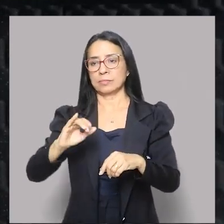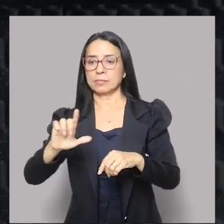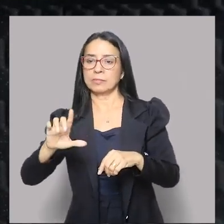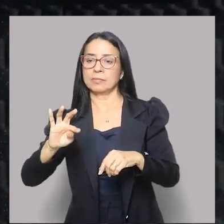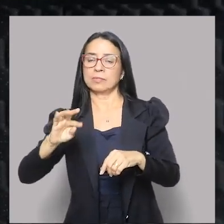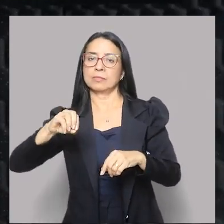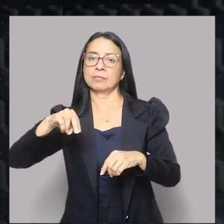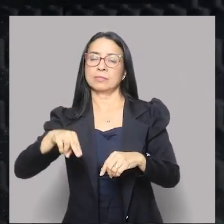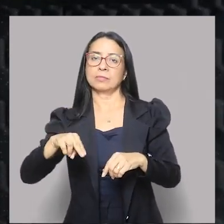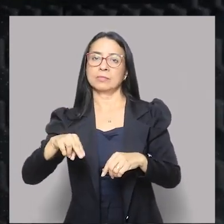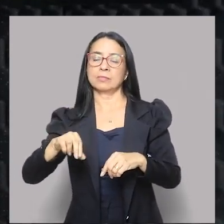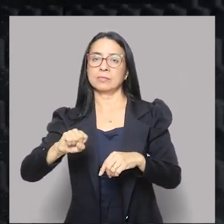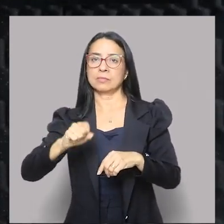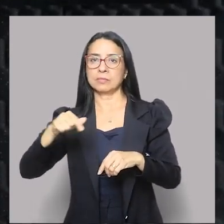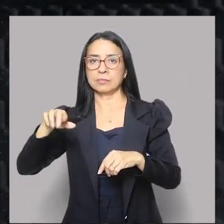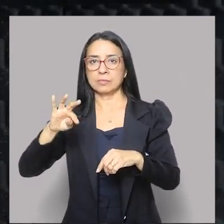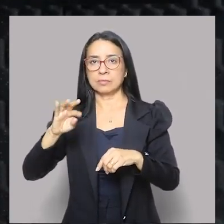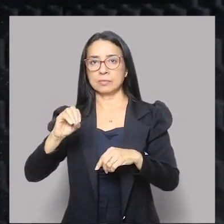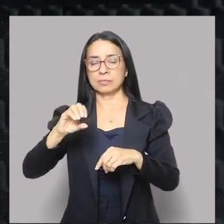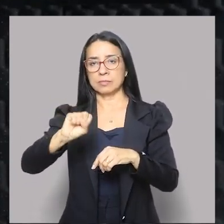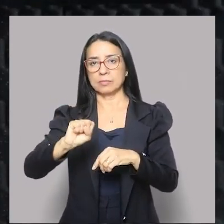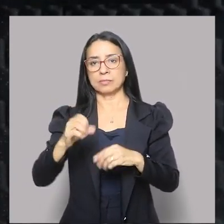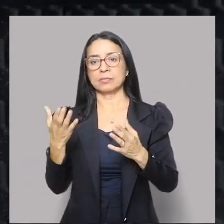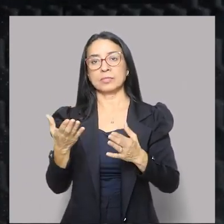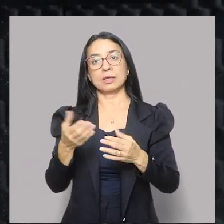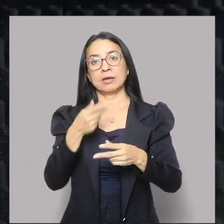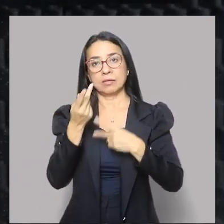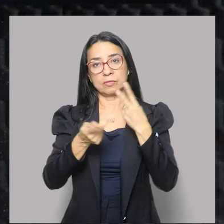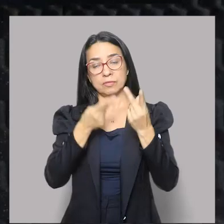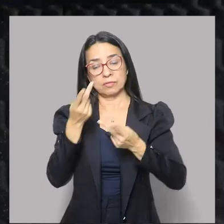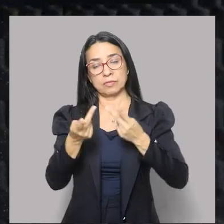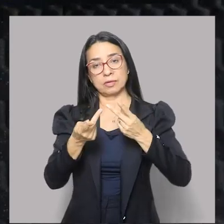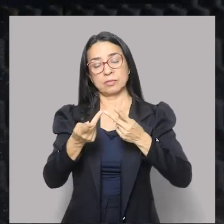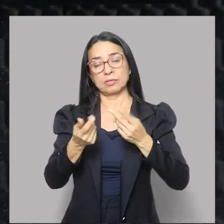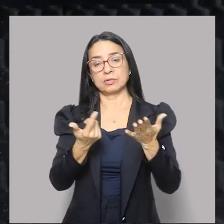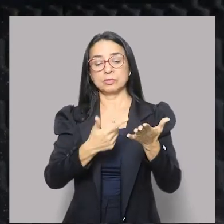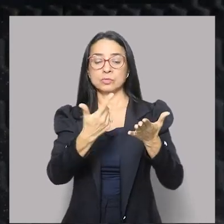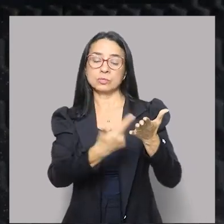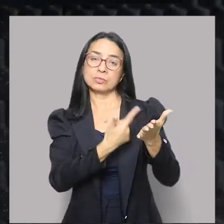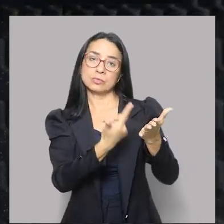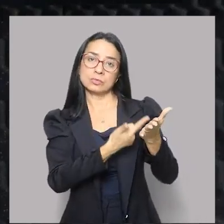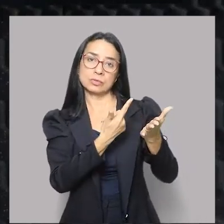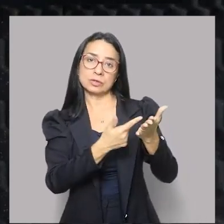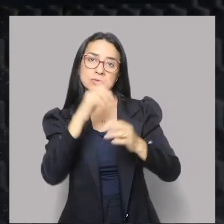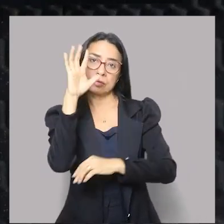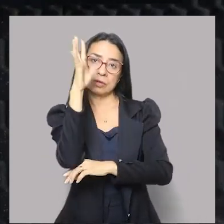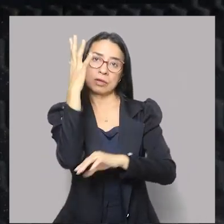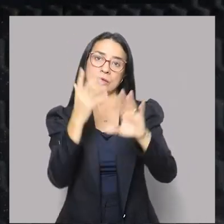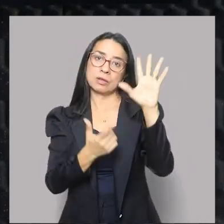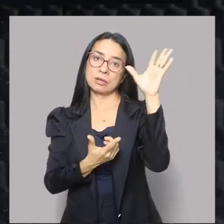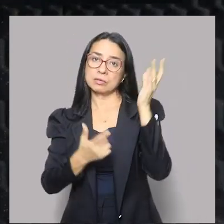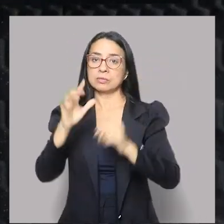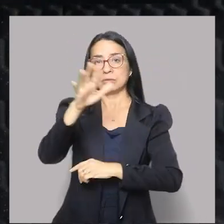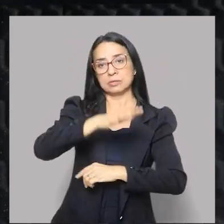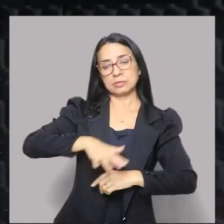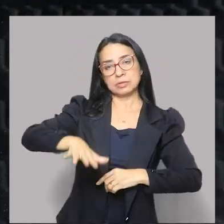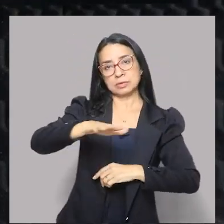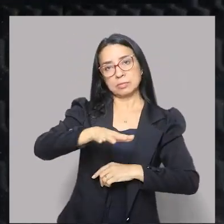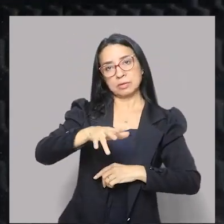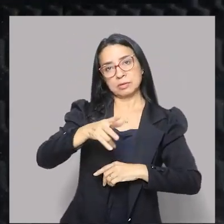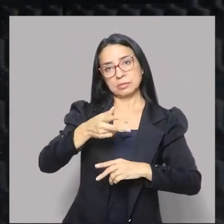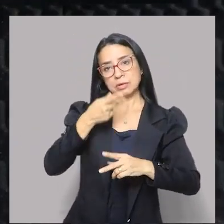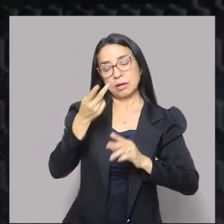Santos, já falou isso no livro A Natureza do Espaço, ao dizer que todos os